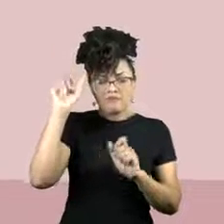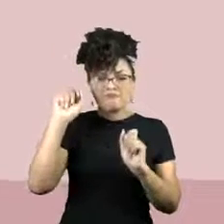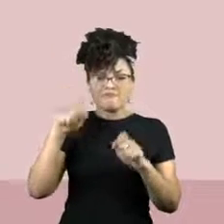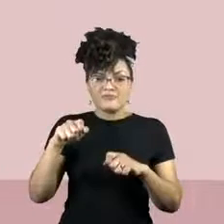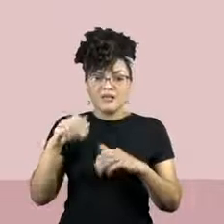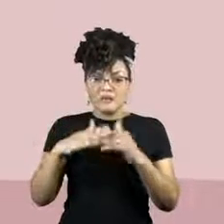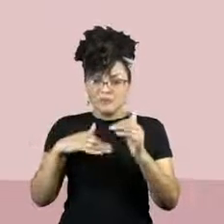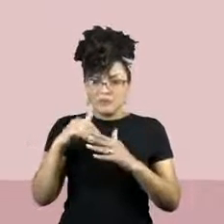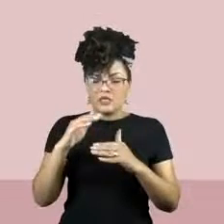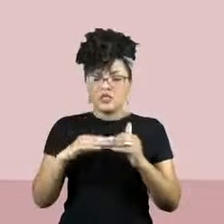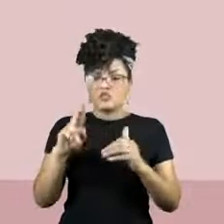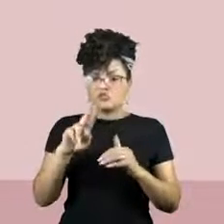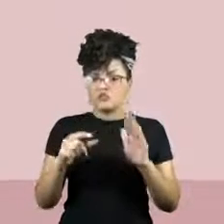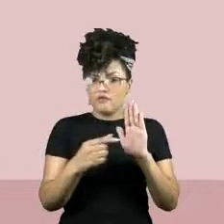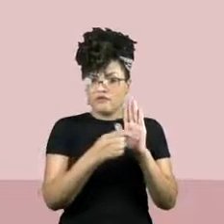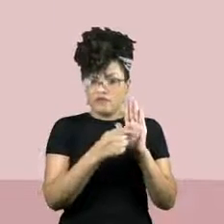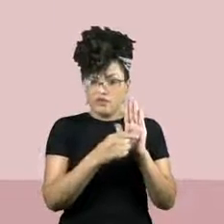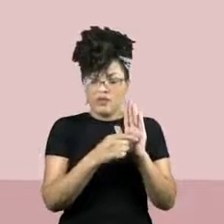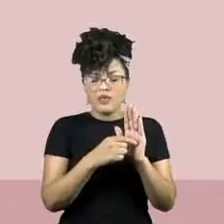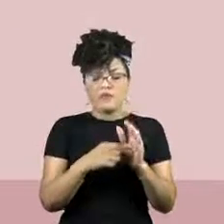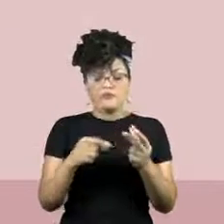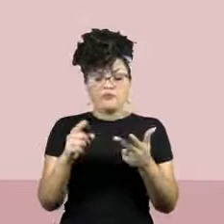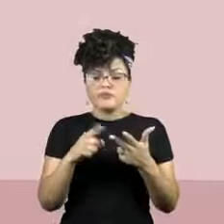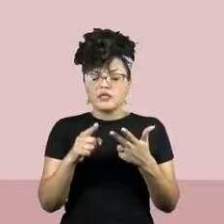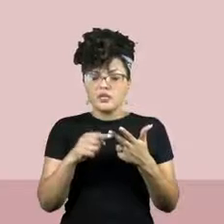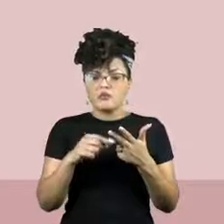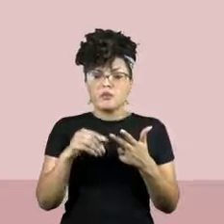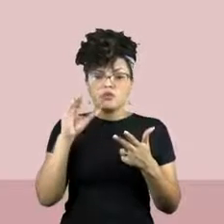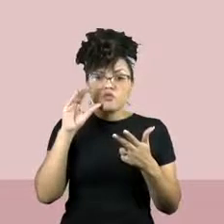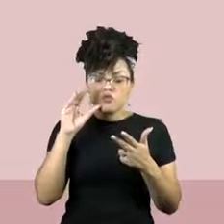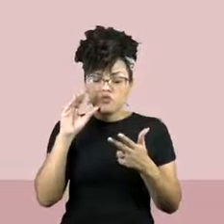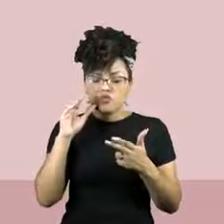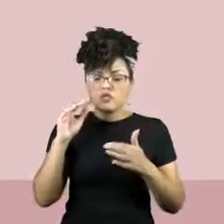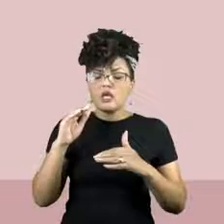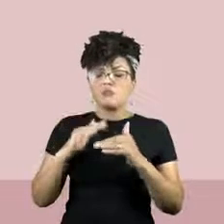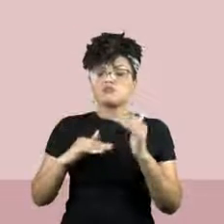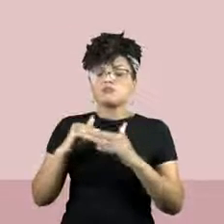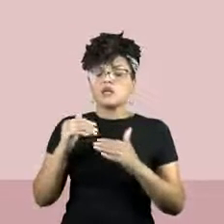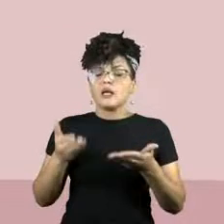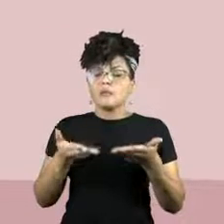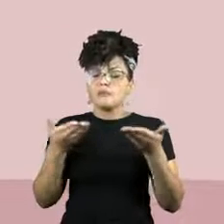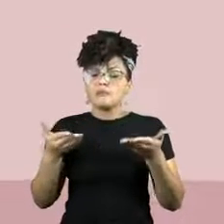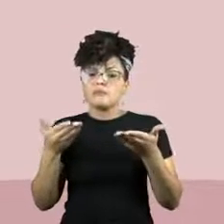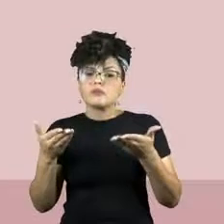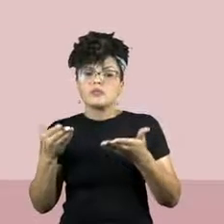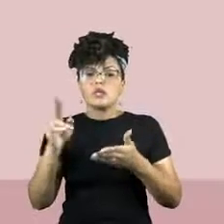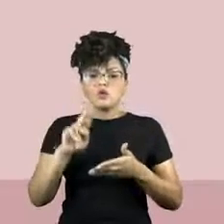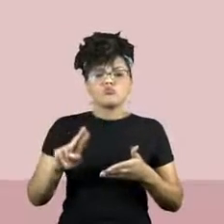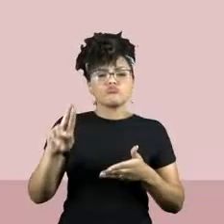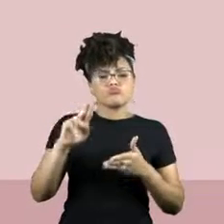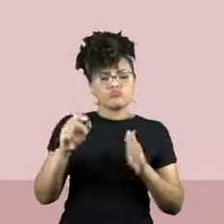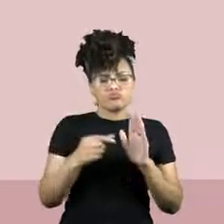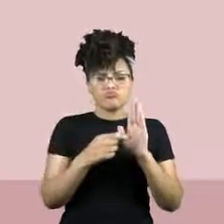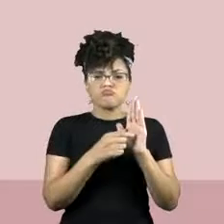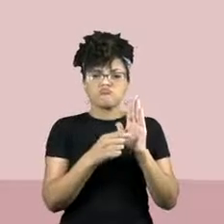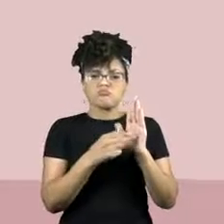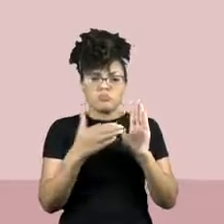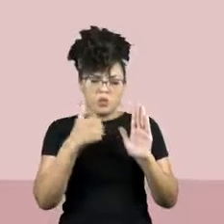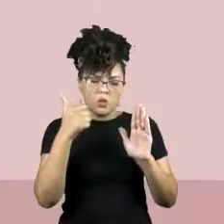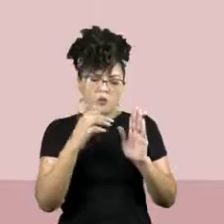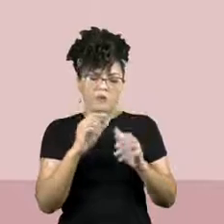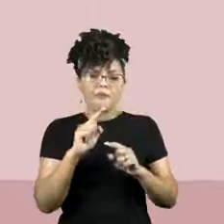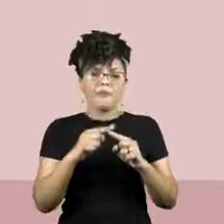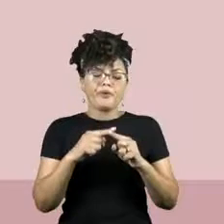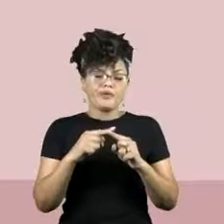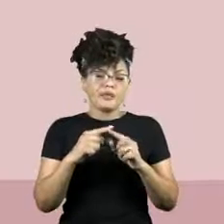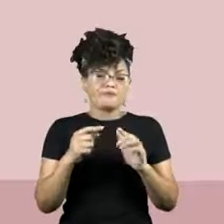capacitar seus colaboradores, de fato, a trabalhar com isso. Tá? Isso aqui sempre leva a cálculos mais racionais,